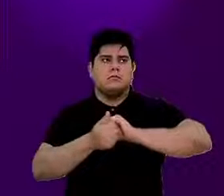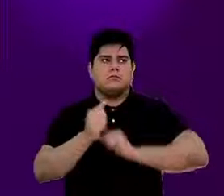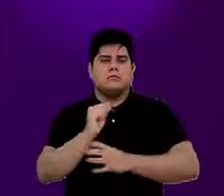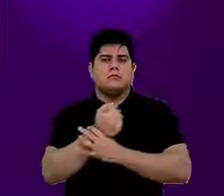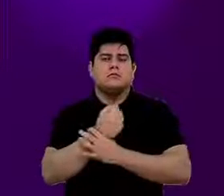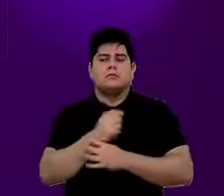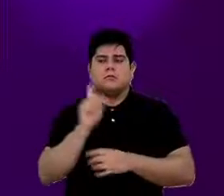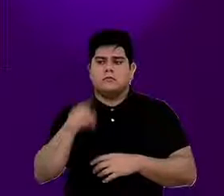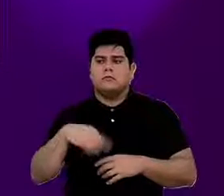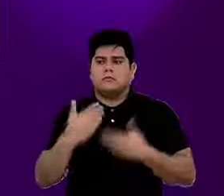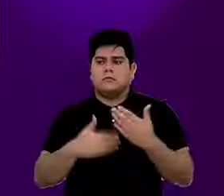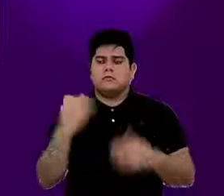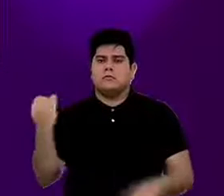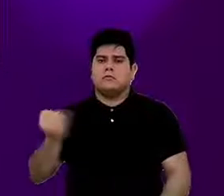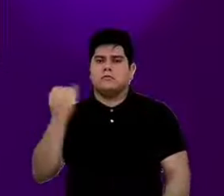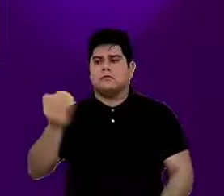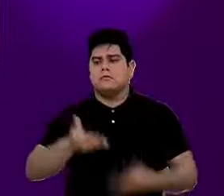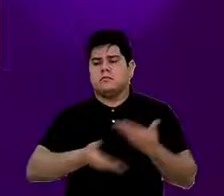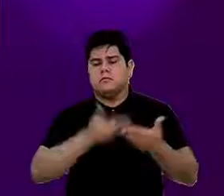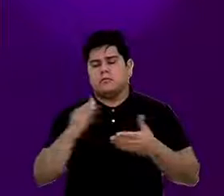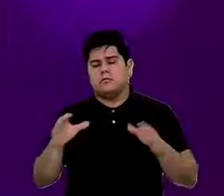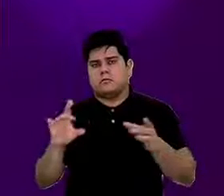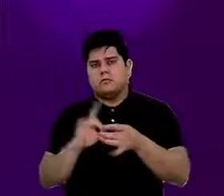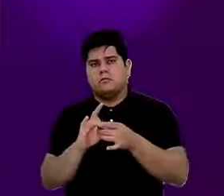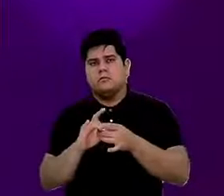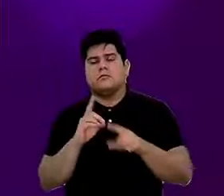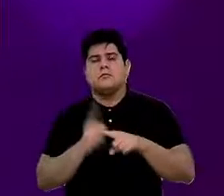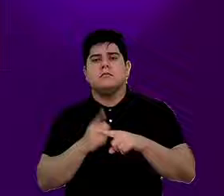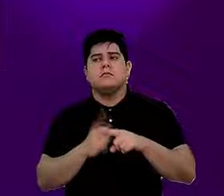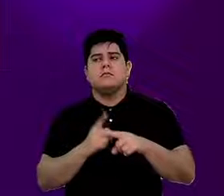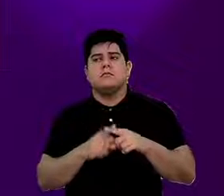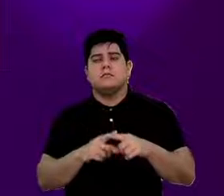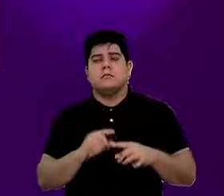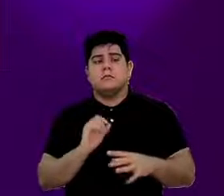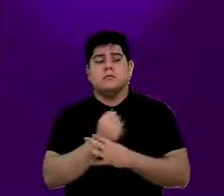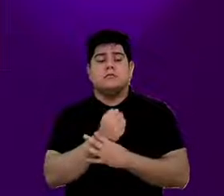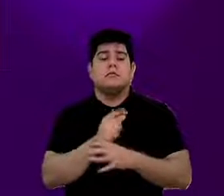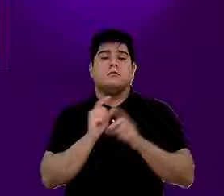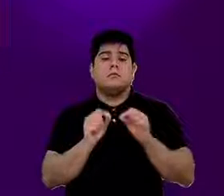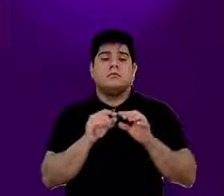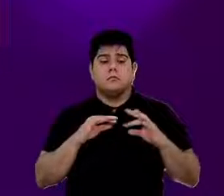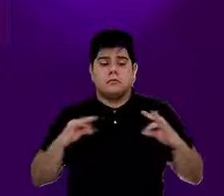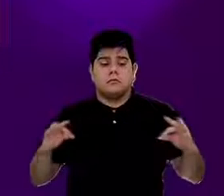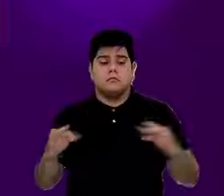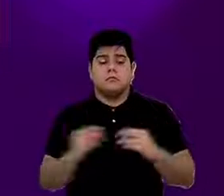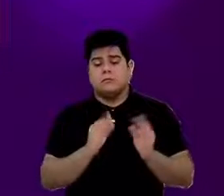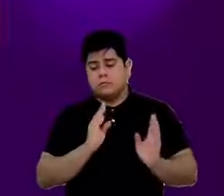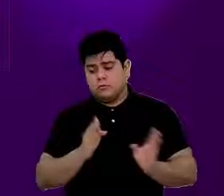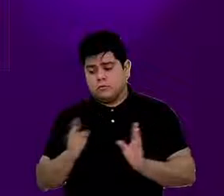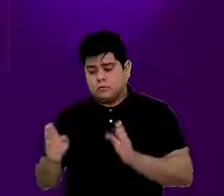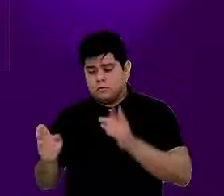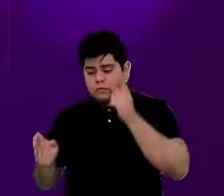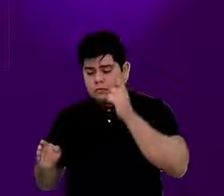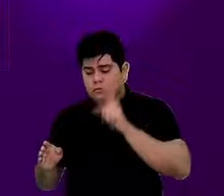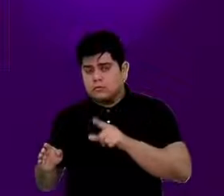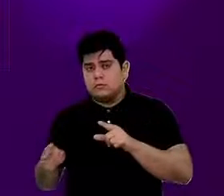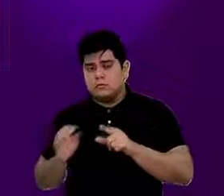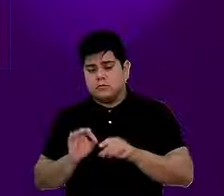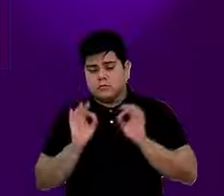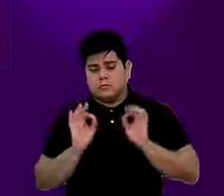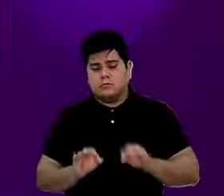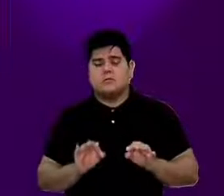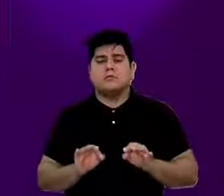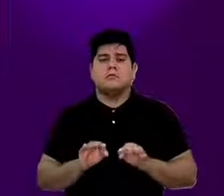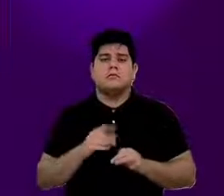processo importante nesse cuidado integrado, porque é a nossa garantia de que todas as etapas foram cumpridas de maneira